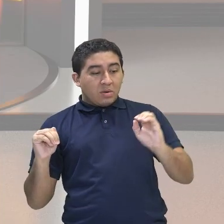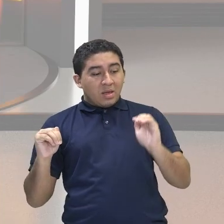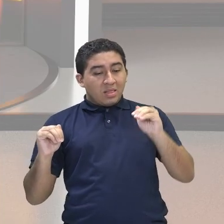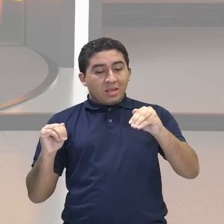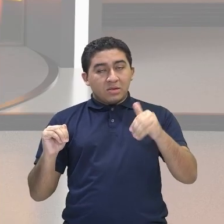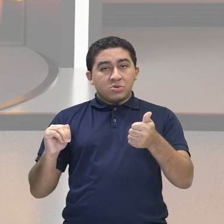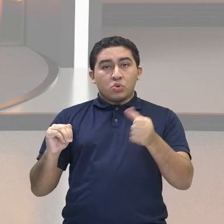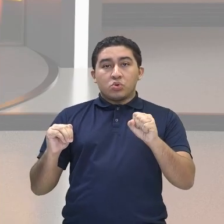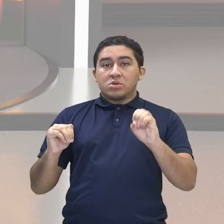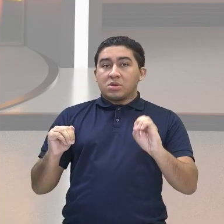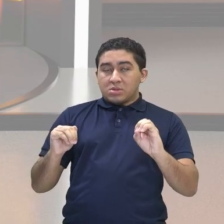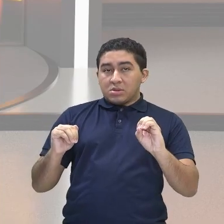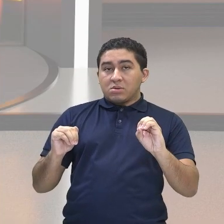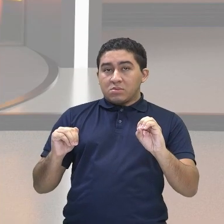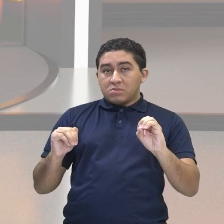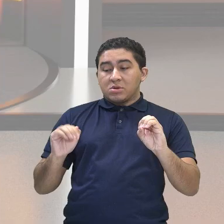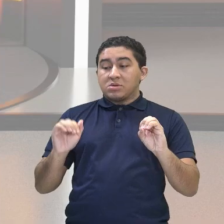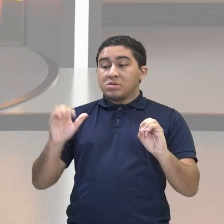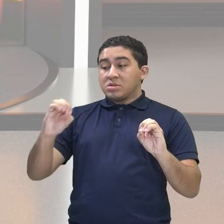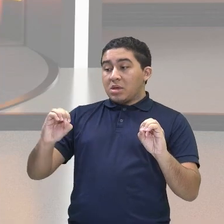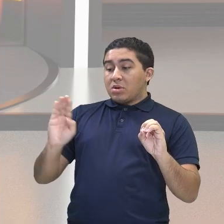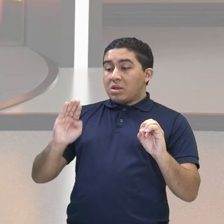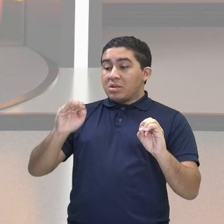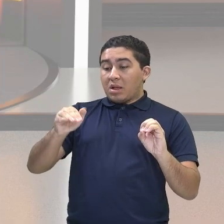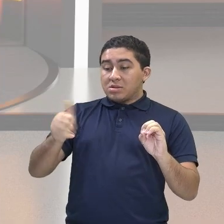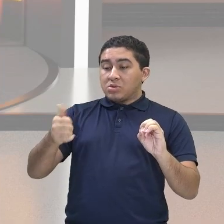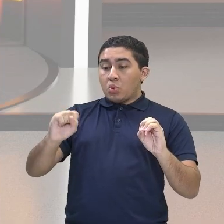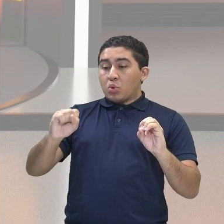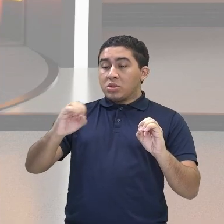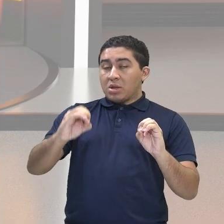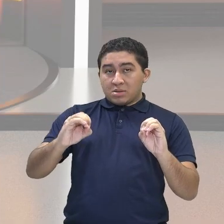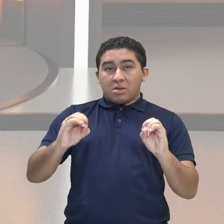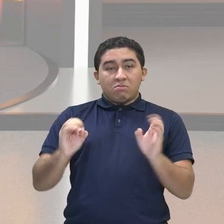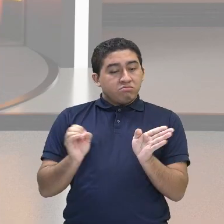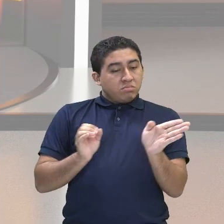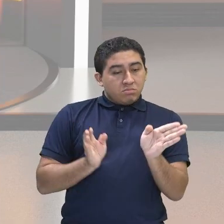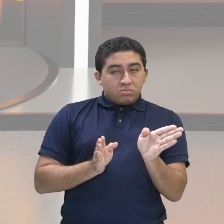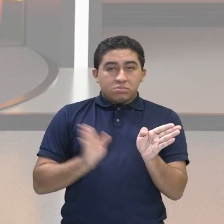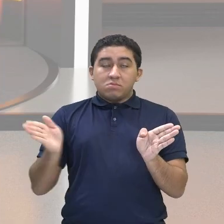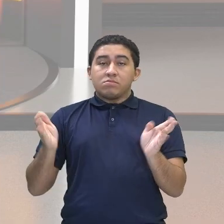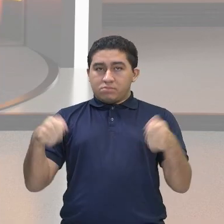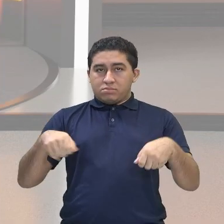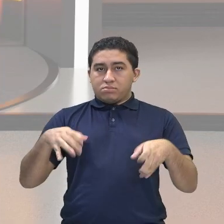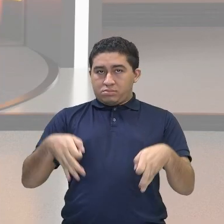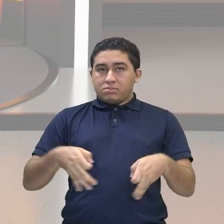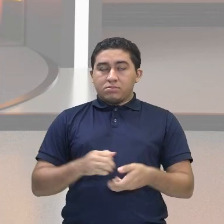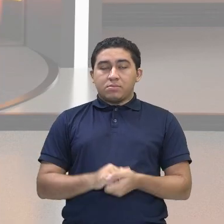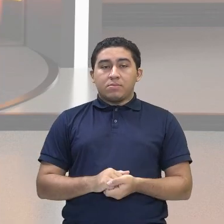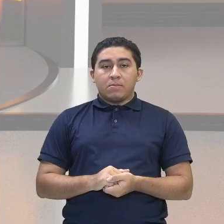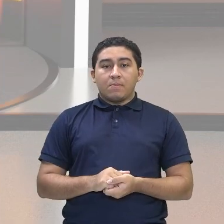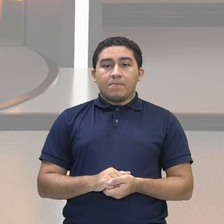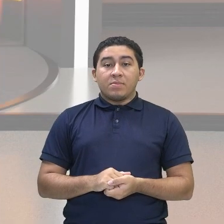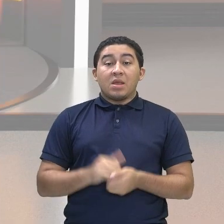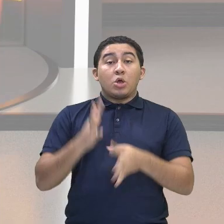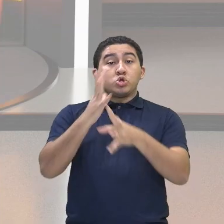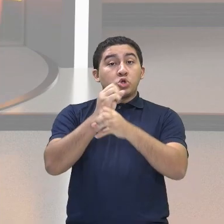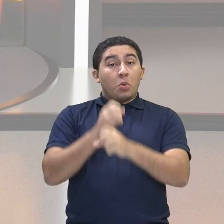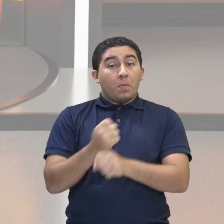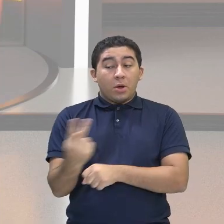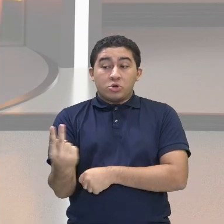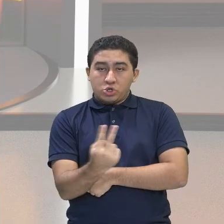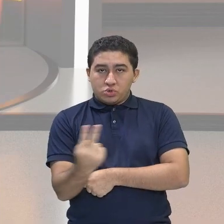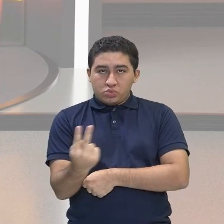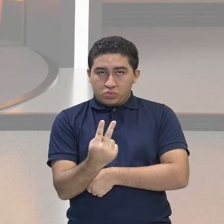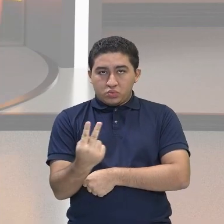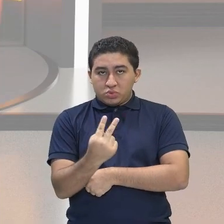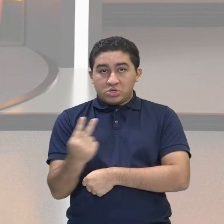180, seja para o lado leste, seja para o lado oeste, certo? E aí, somando as duas,